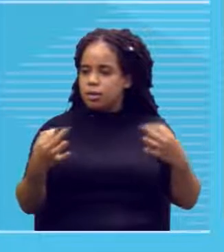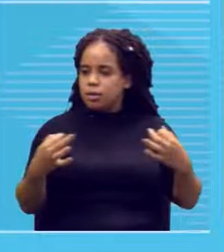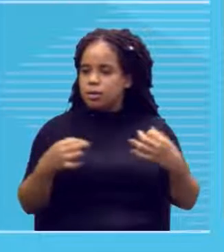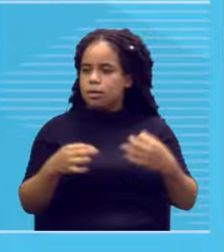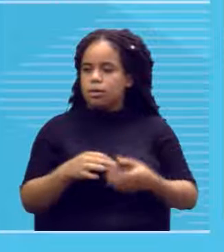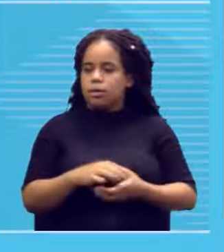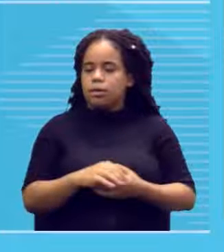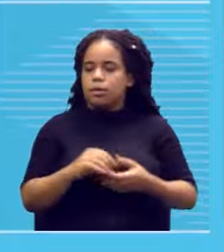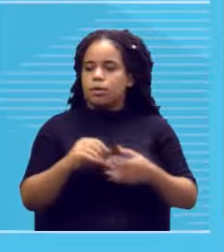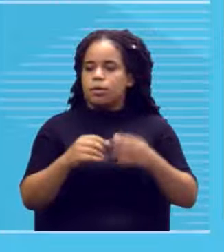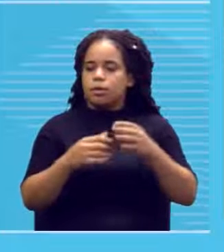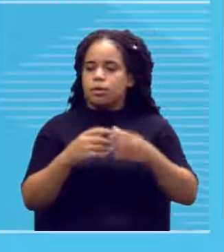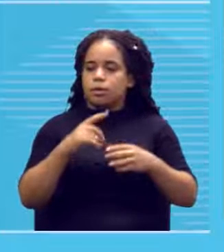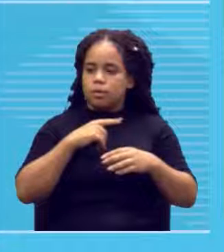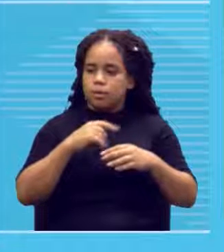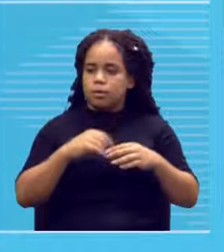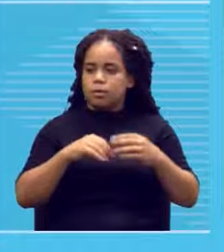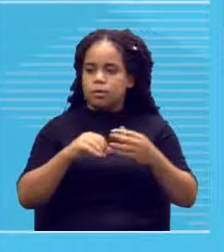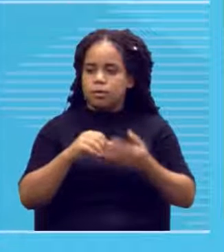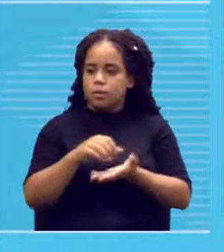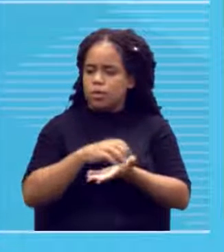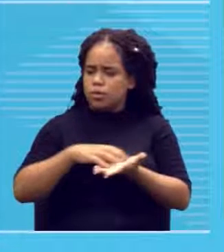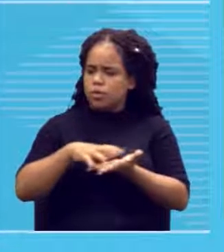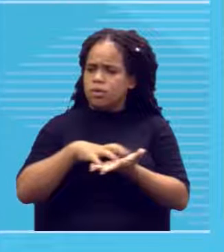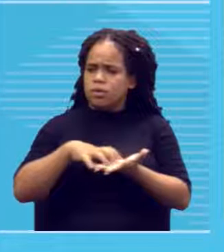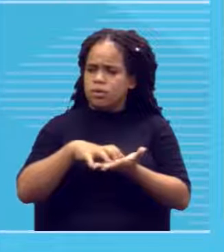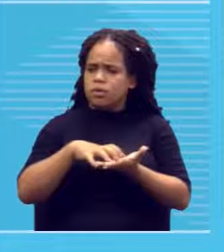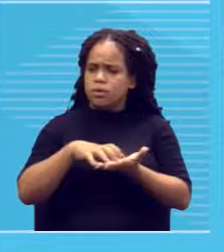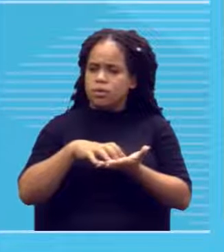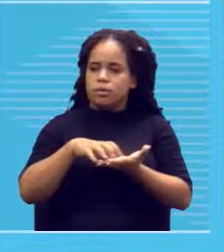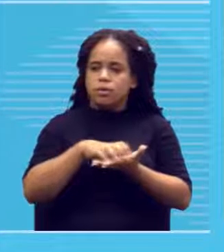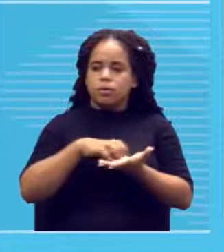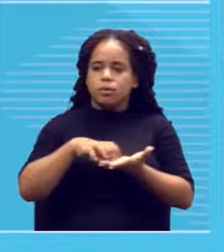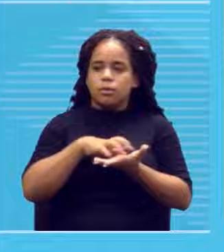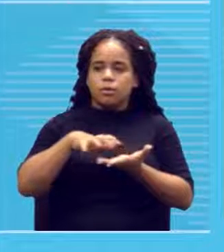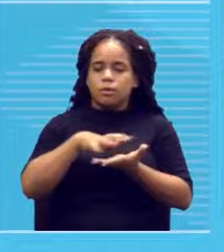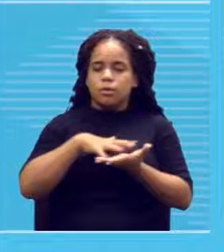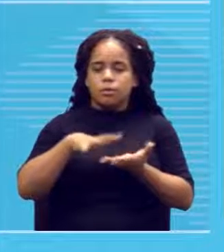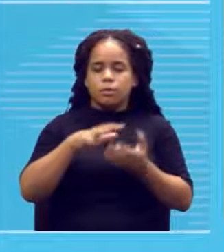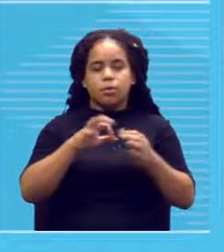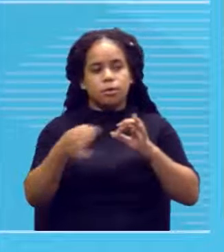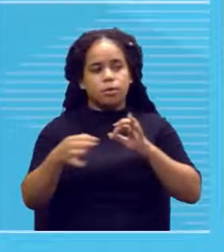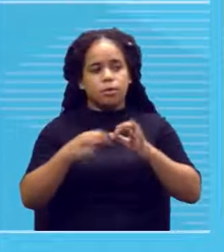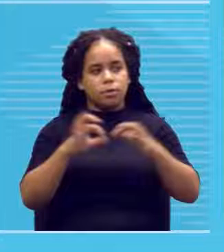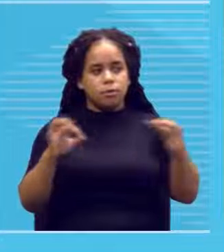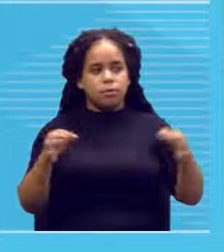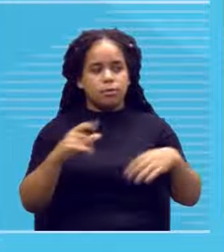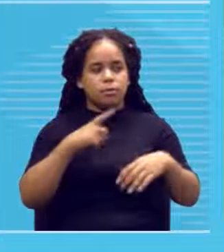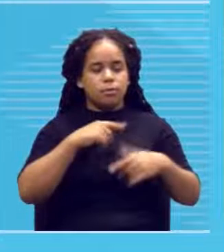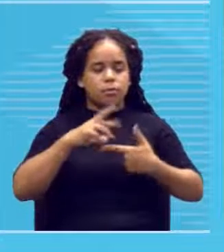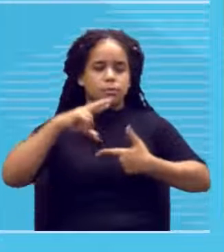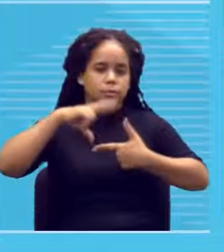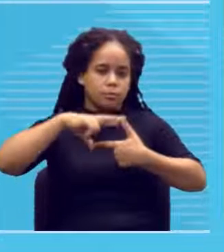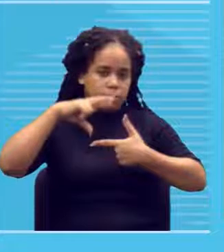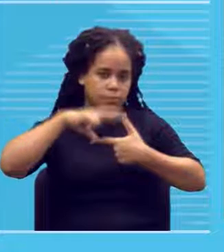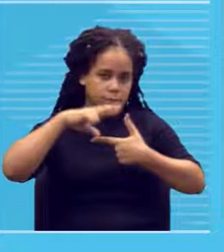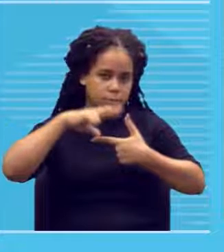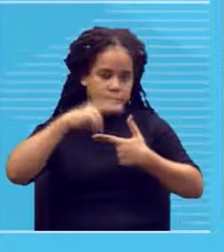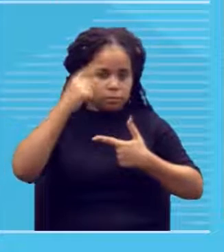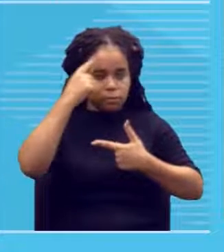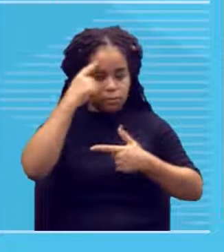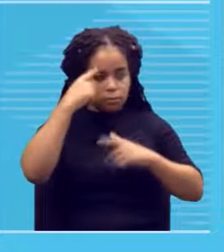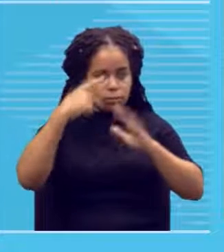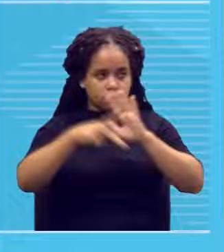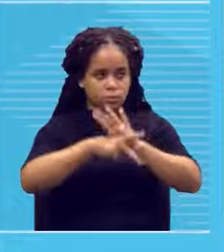beleza é vamos precisar Disso jovem retângulo né Já pensou um